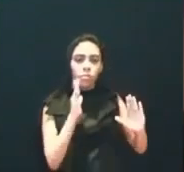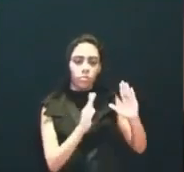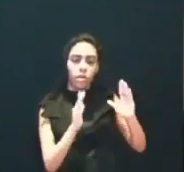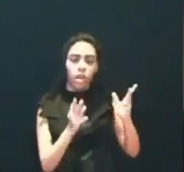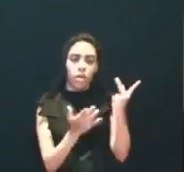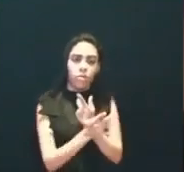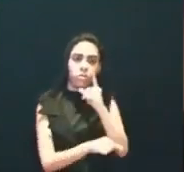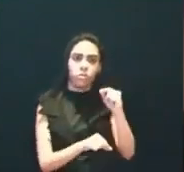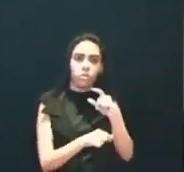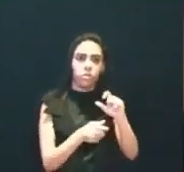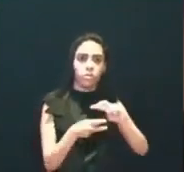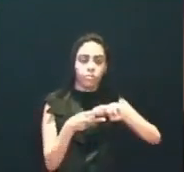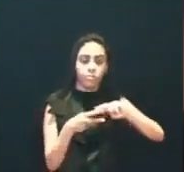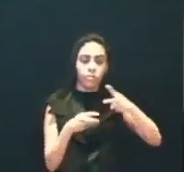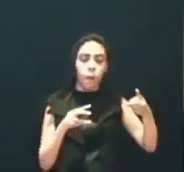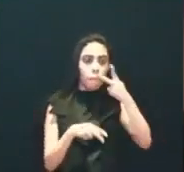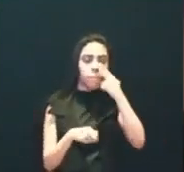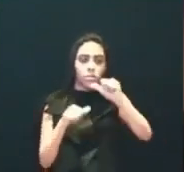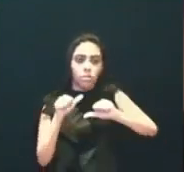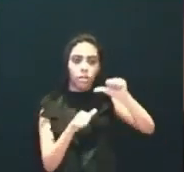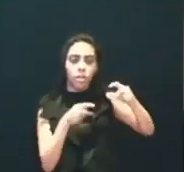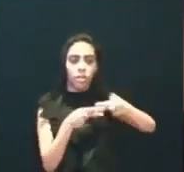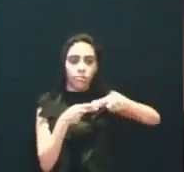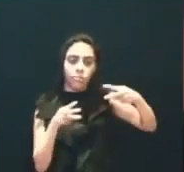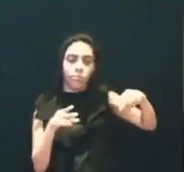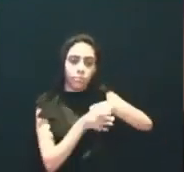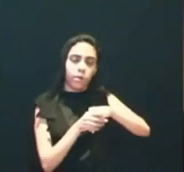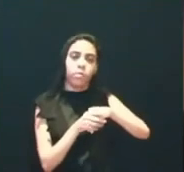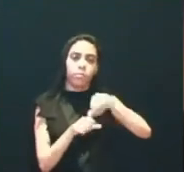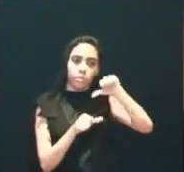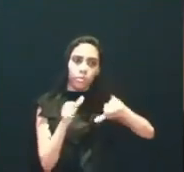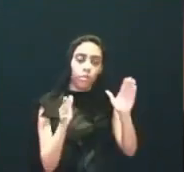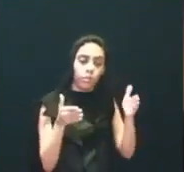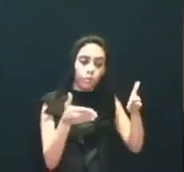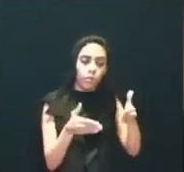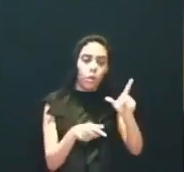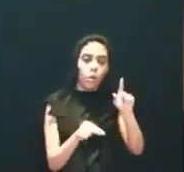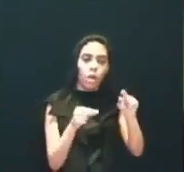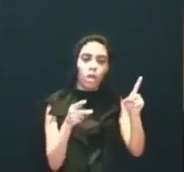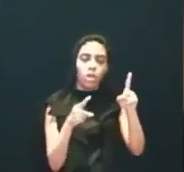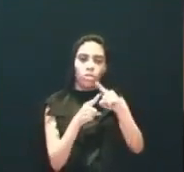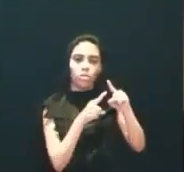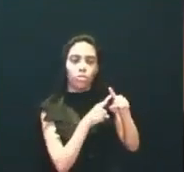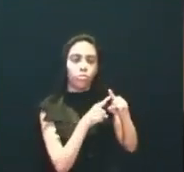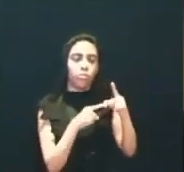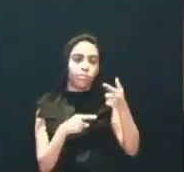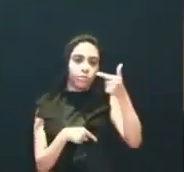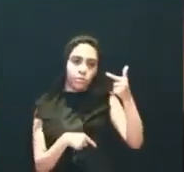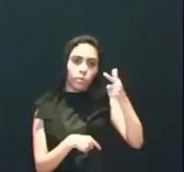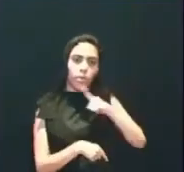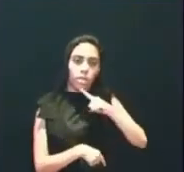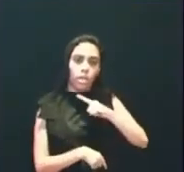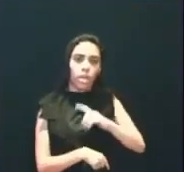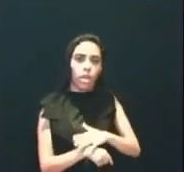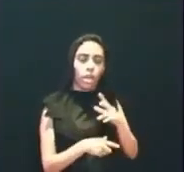crônica tem uma mutação muito específica, genética, que é a translocação do cromossomo 922, que tem a